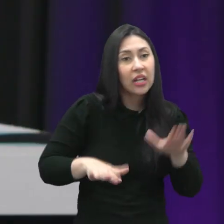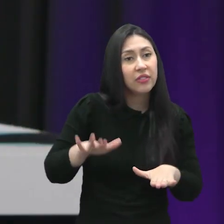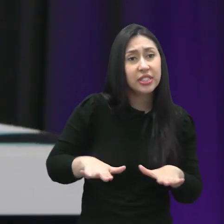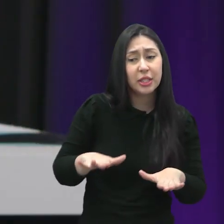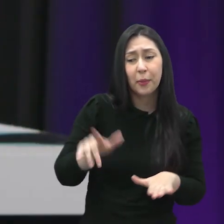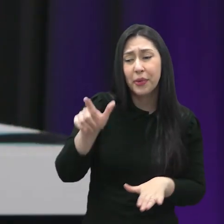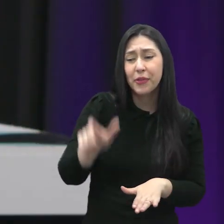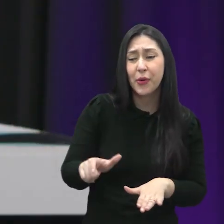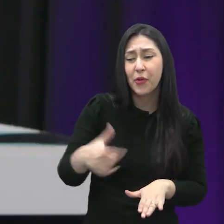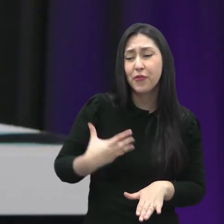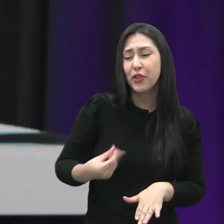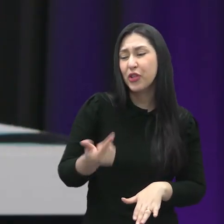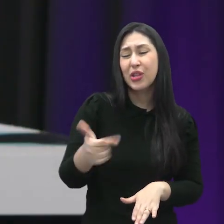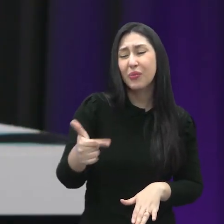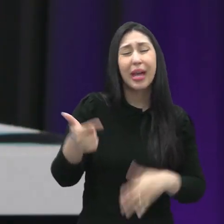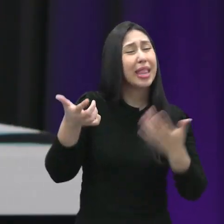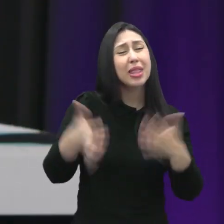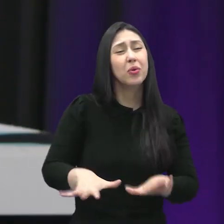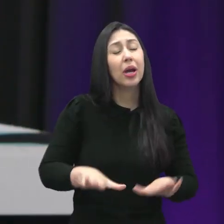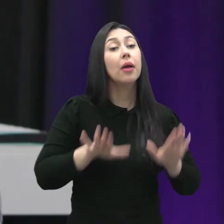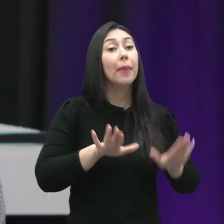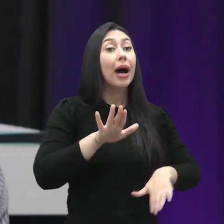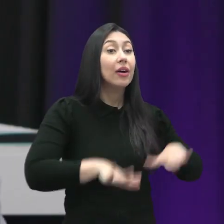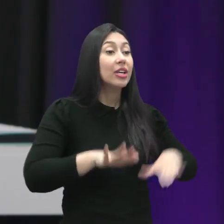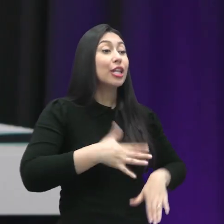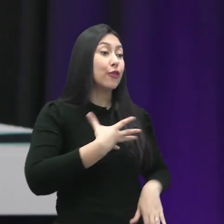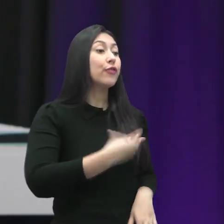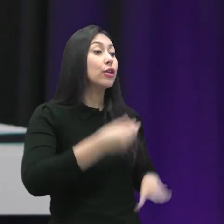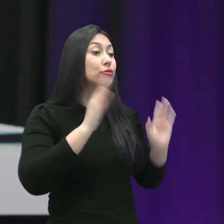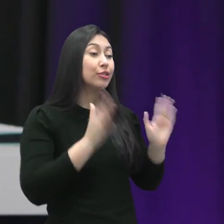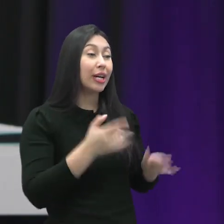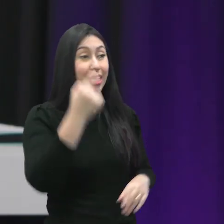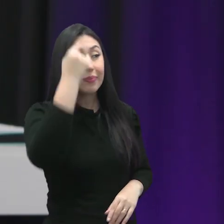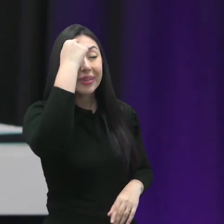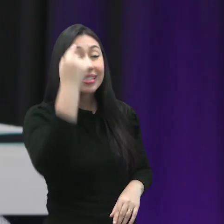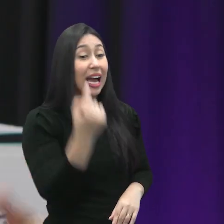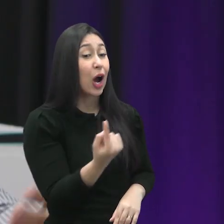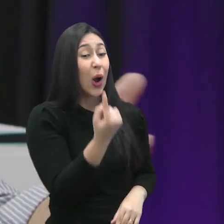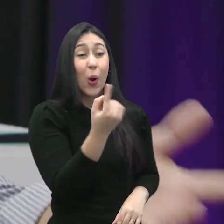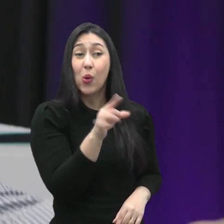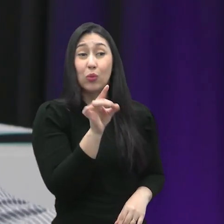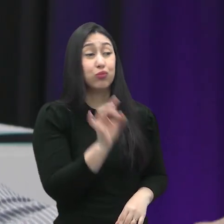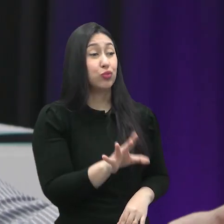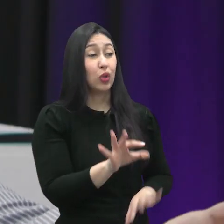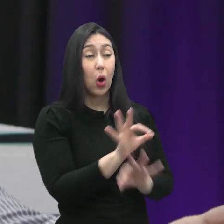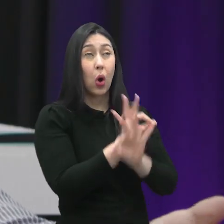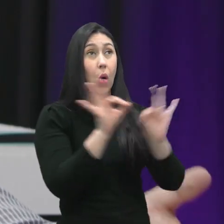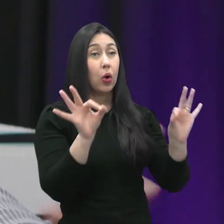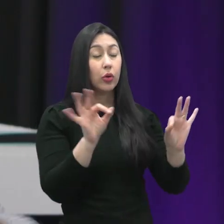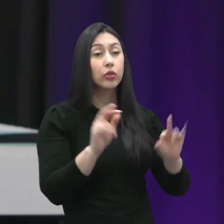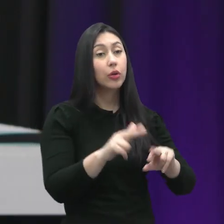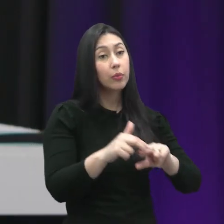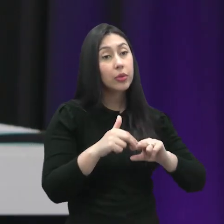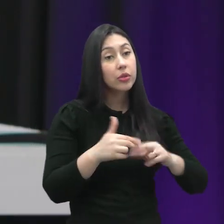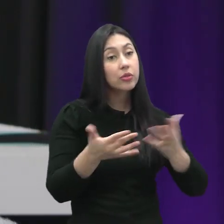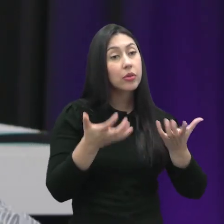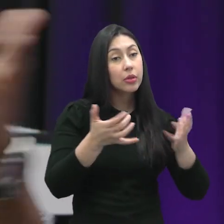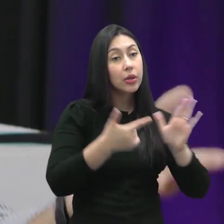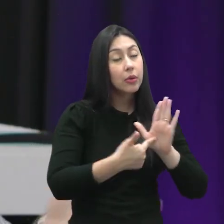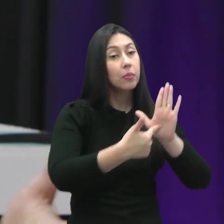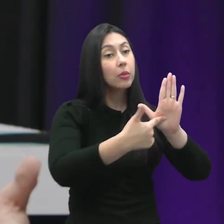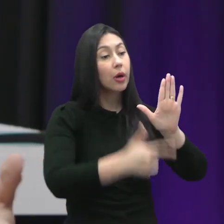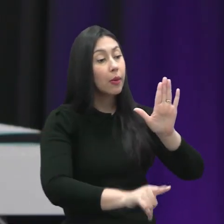ter, ou independente de quem já tem, que fala, não, acho que mais um vai ficar um pouquinho apertado, né? É verdade. Então eu queria trazer para vocês uma mudança